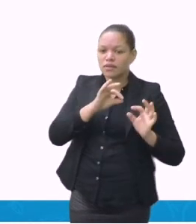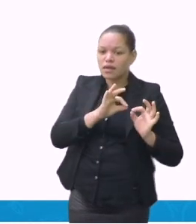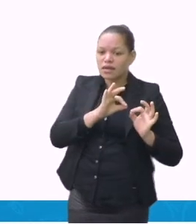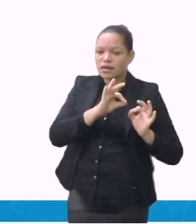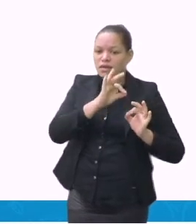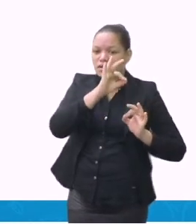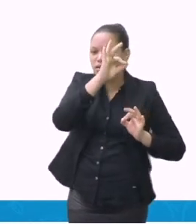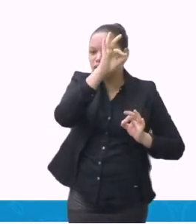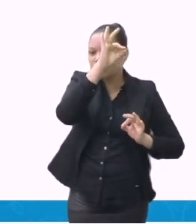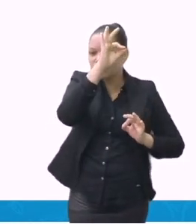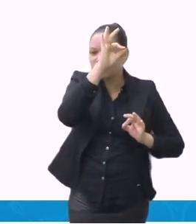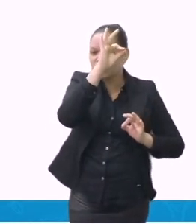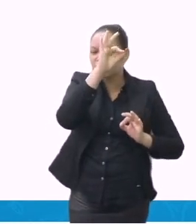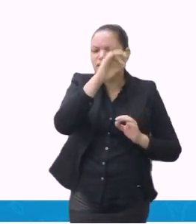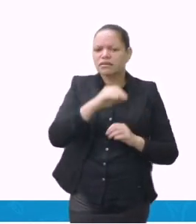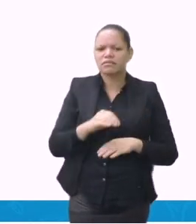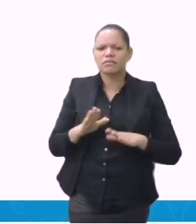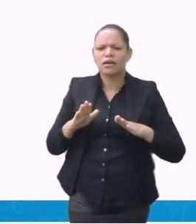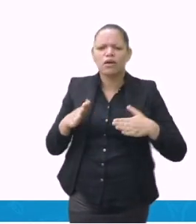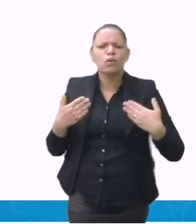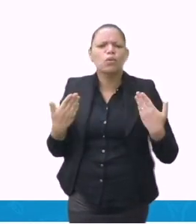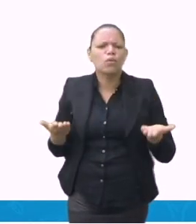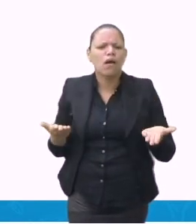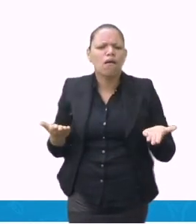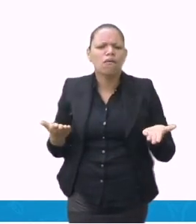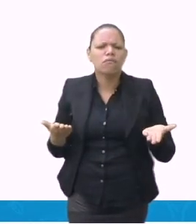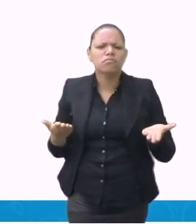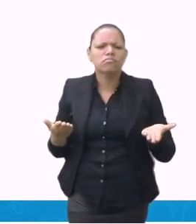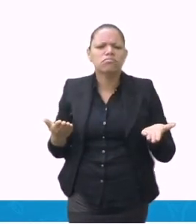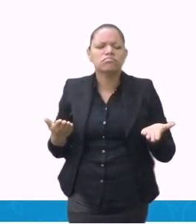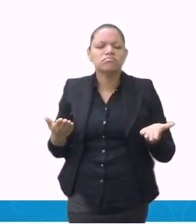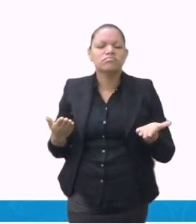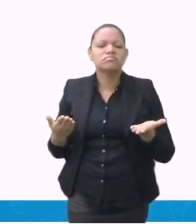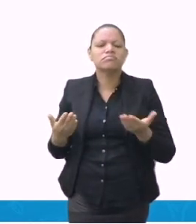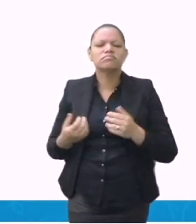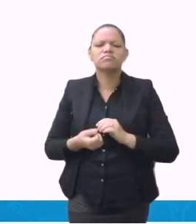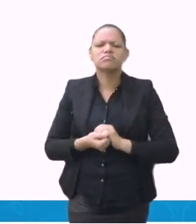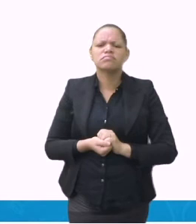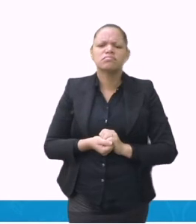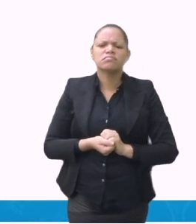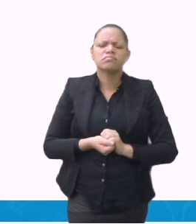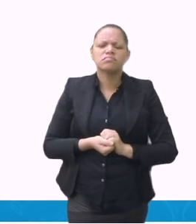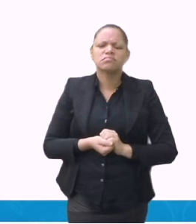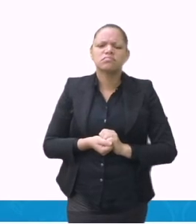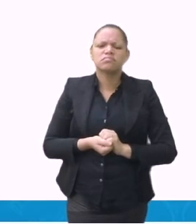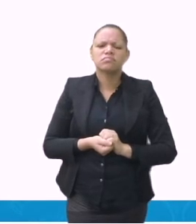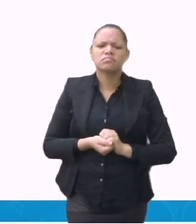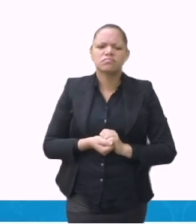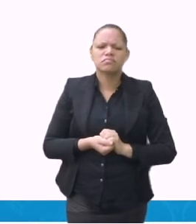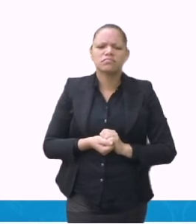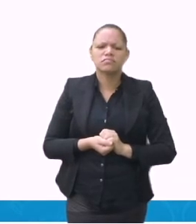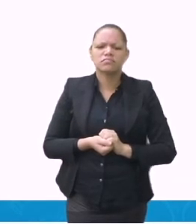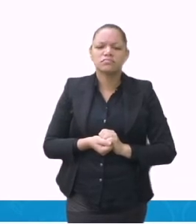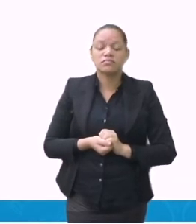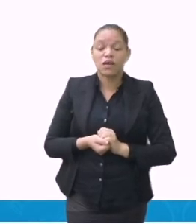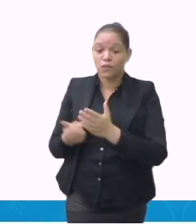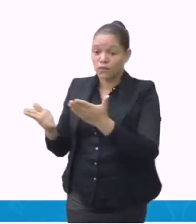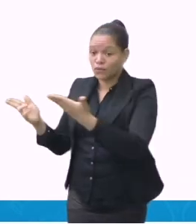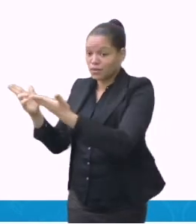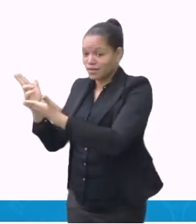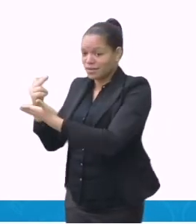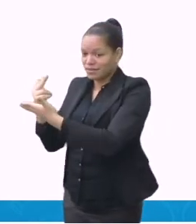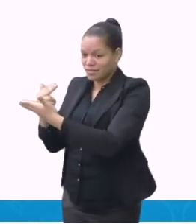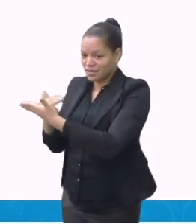daqui, certo? Então, eu vou aqui, ó, na segunda linha e na letra G. Pronto, desenhei minha lua.